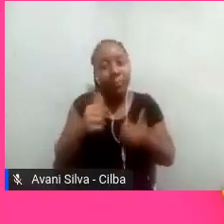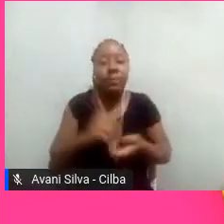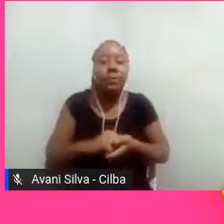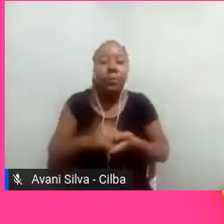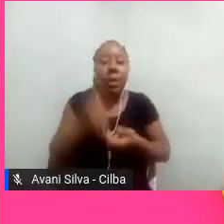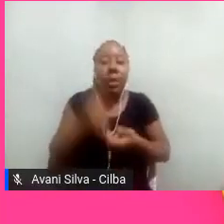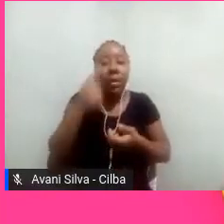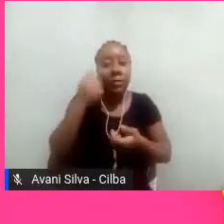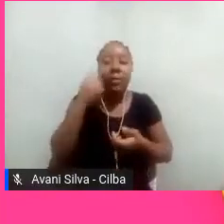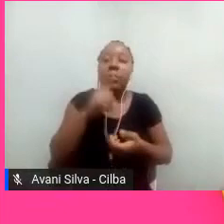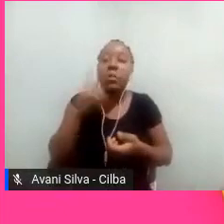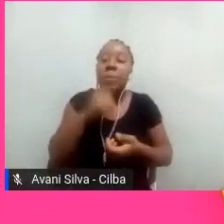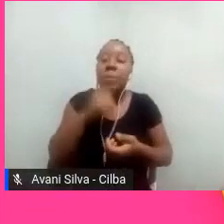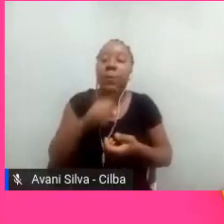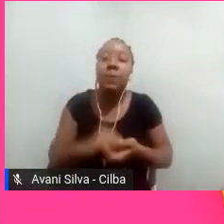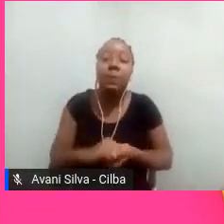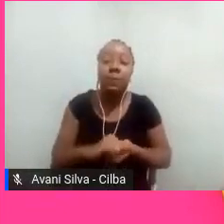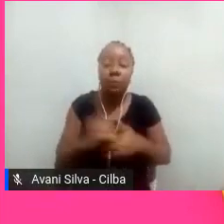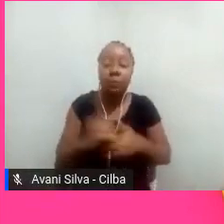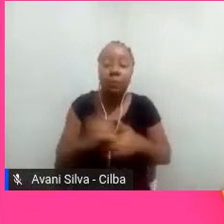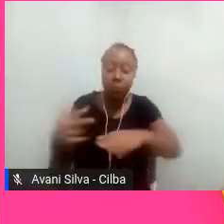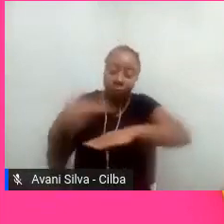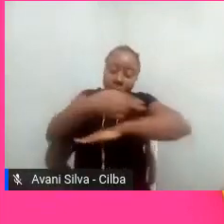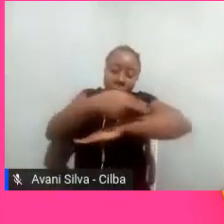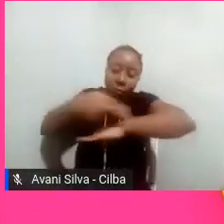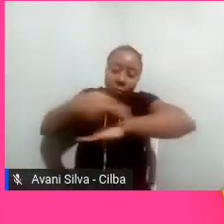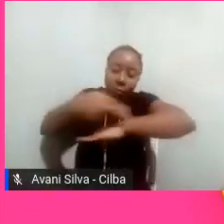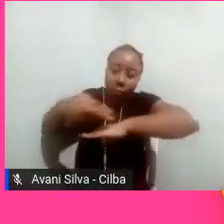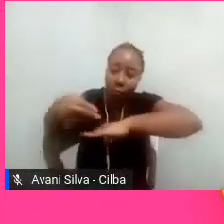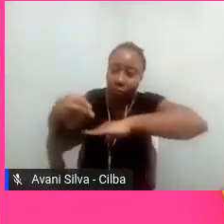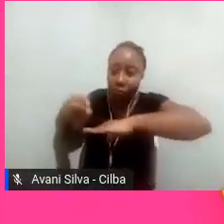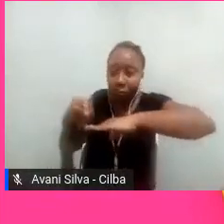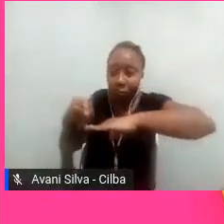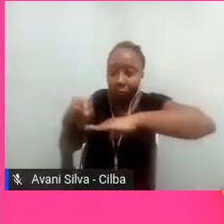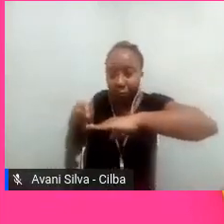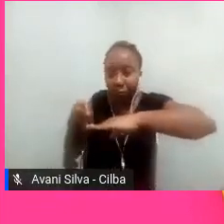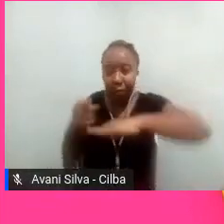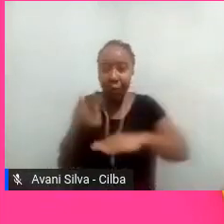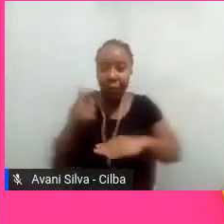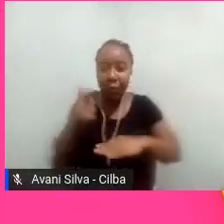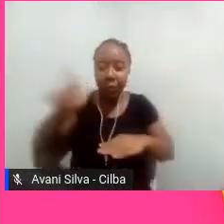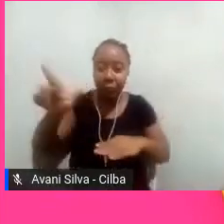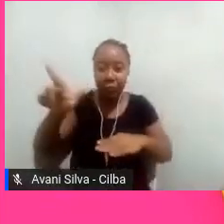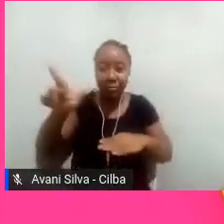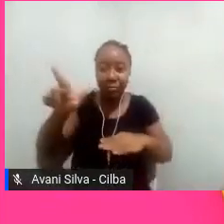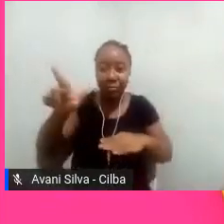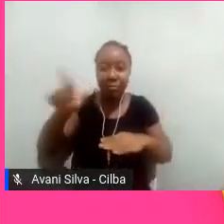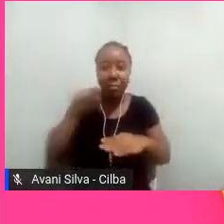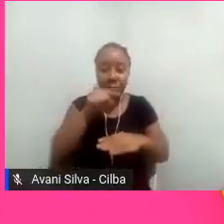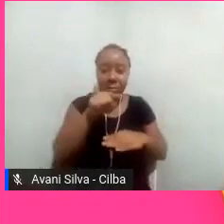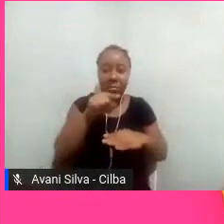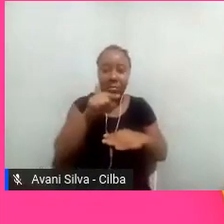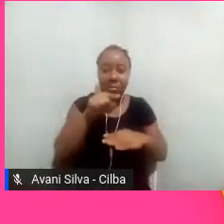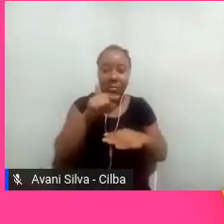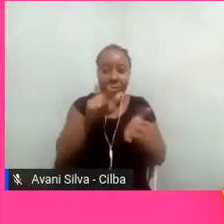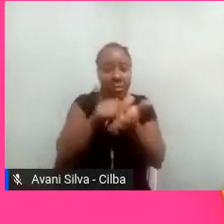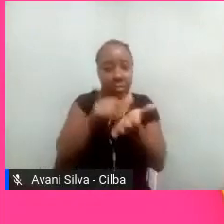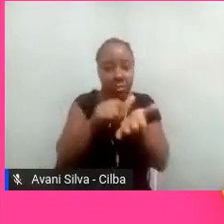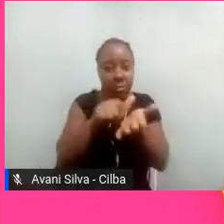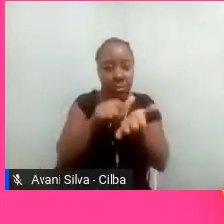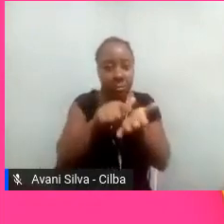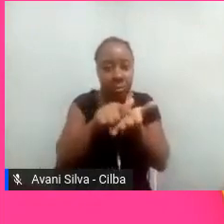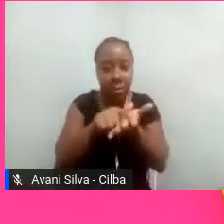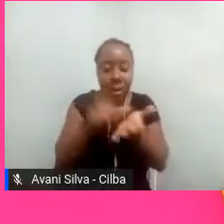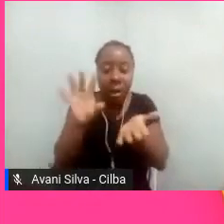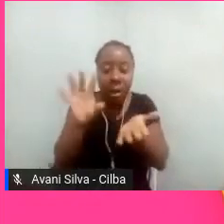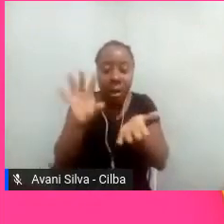Ó, estou cortando. Um outro detalhe, nesse objeto, ó, a parte que eu vou passar cola para